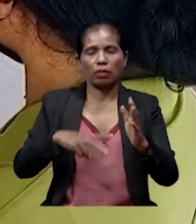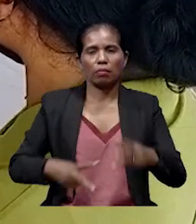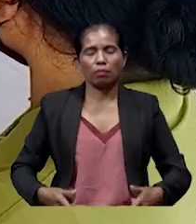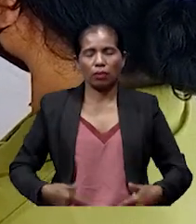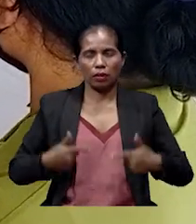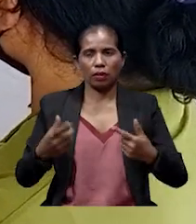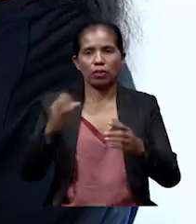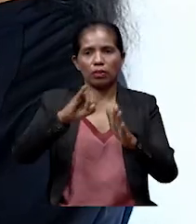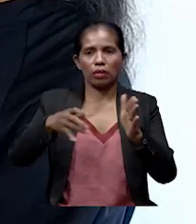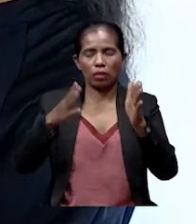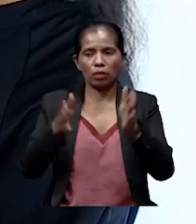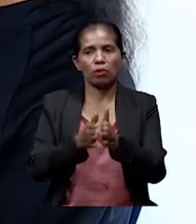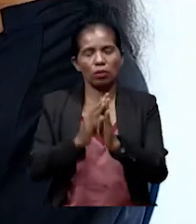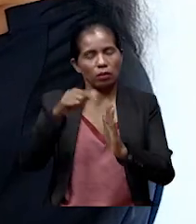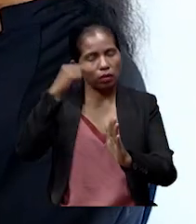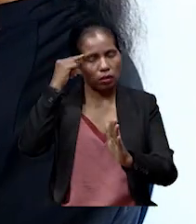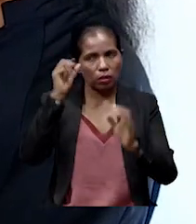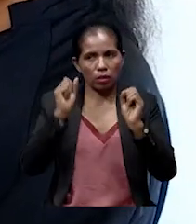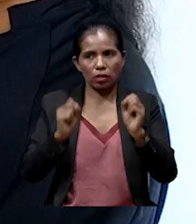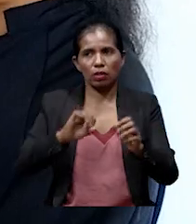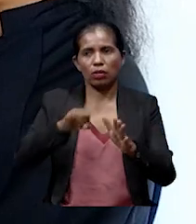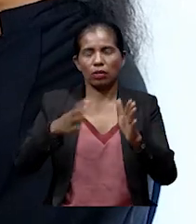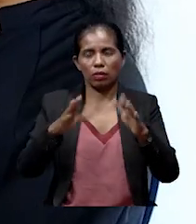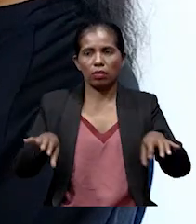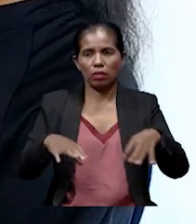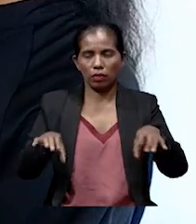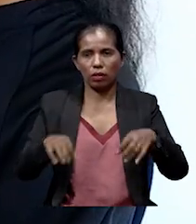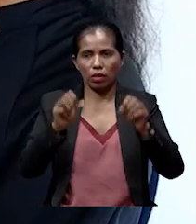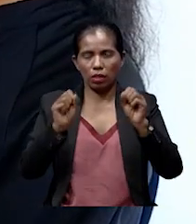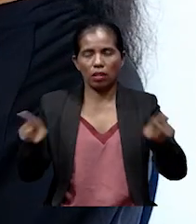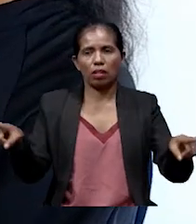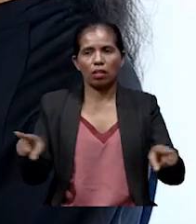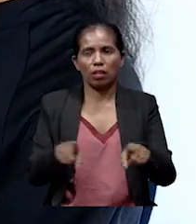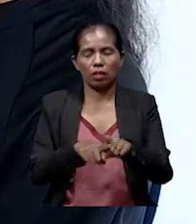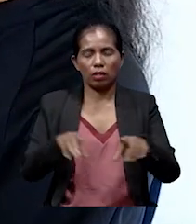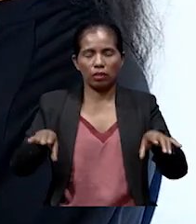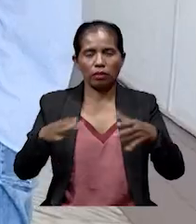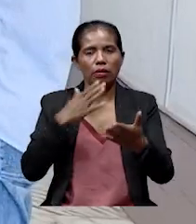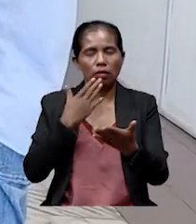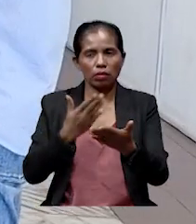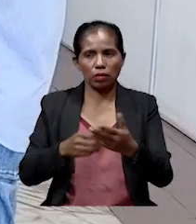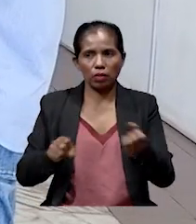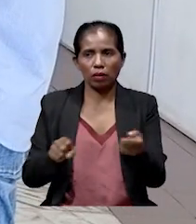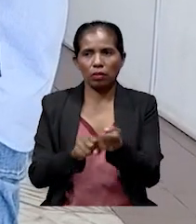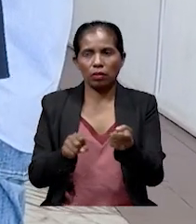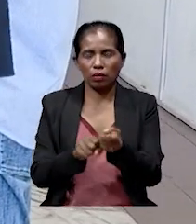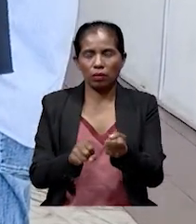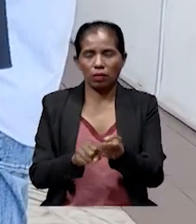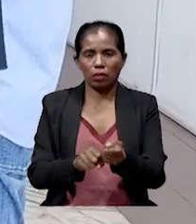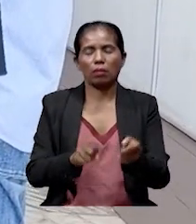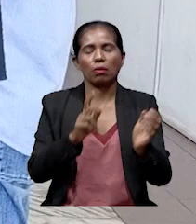no russo governo, ato valoriza jornalista ne serviço, no dar profissional, nebe contribui ba processo